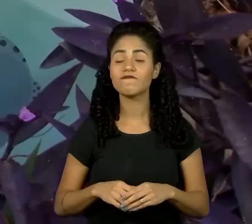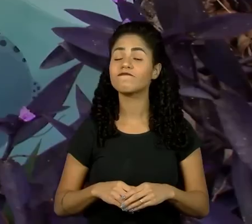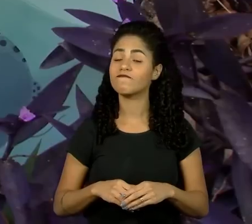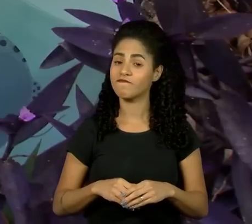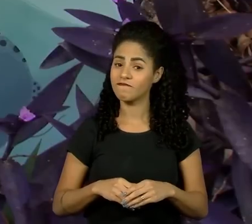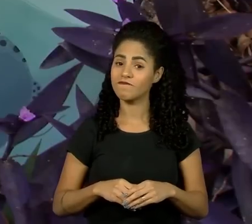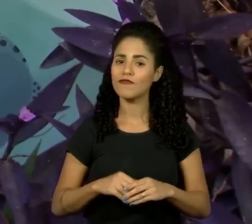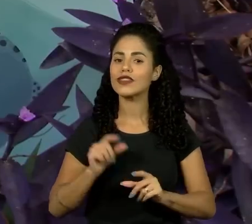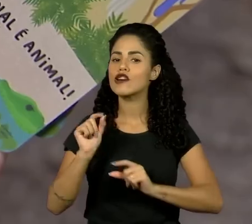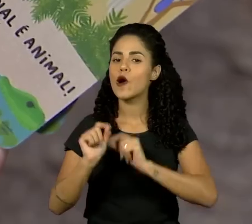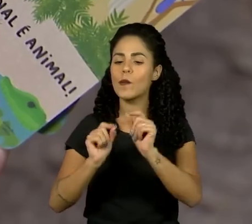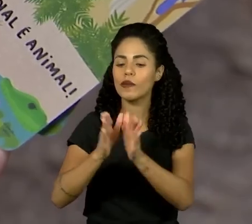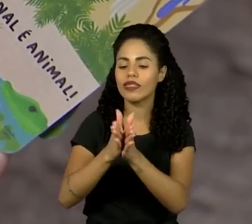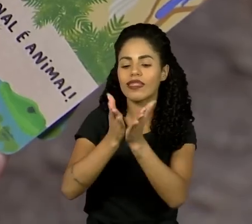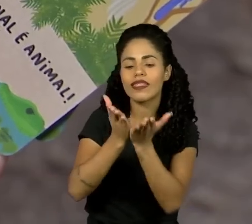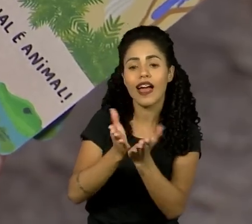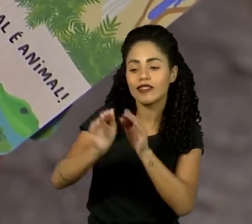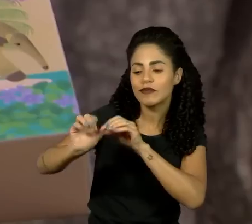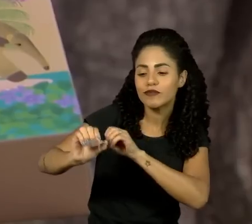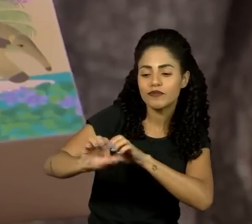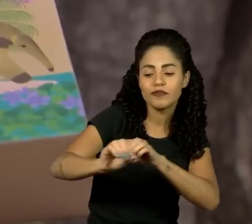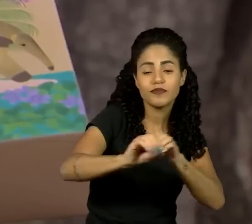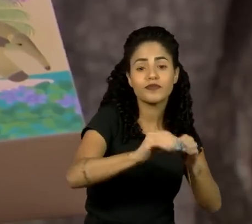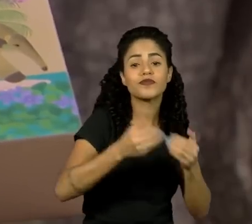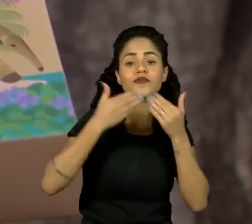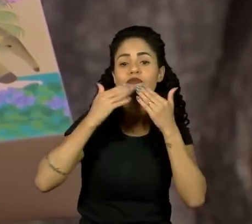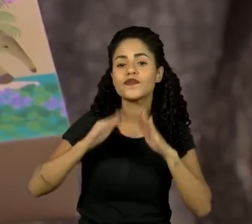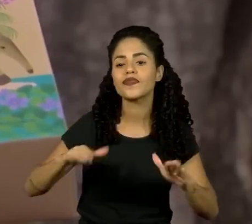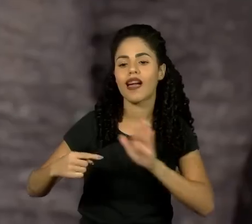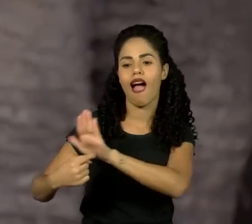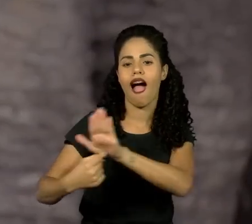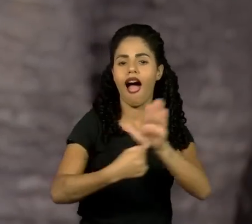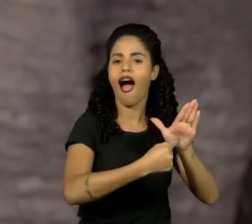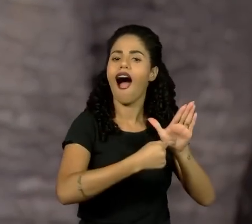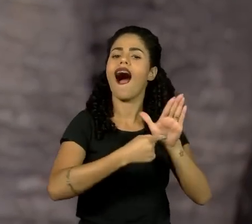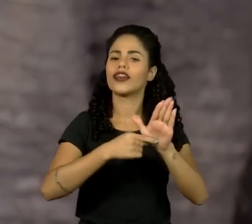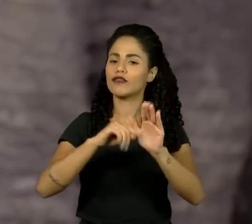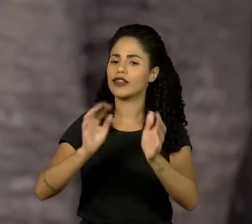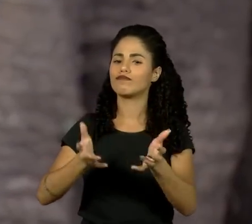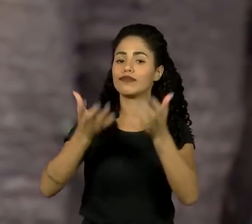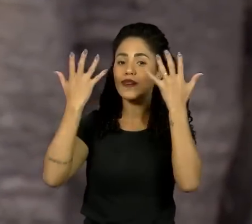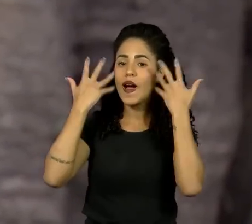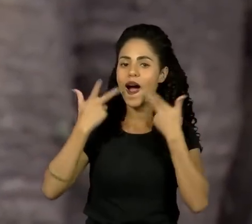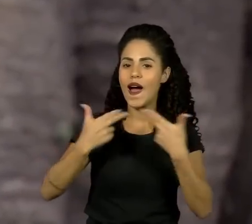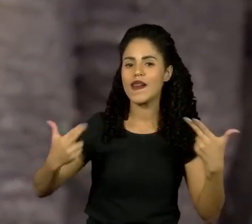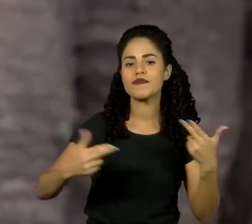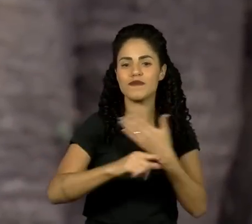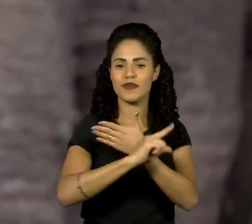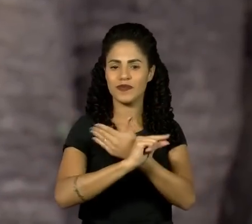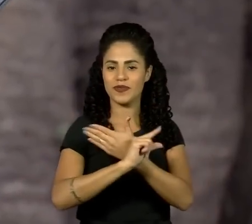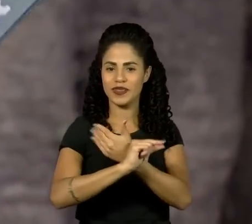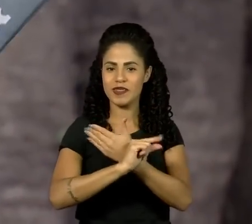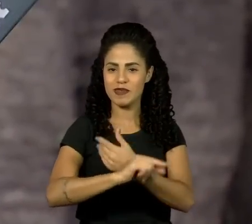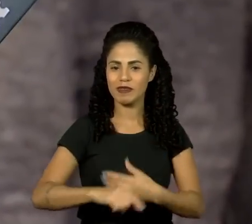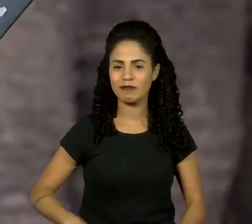Conheça o kit educativo que apresenta para crianças a riqueza de animais do Pantanal.